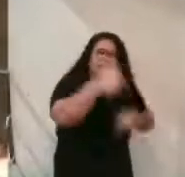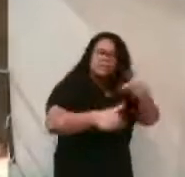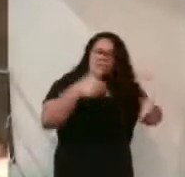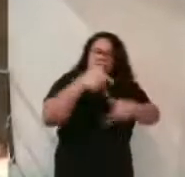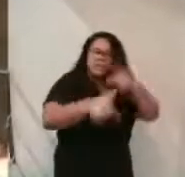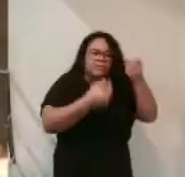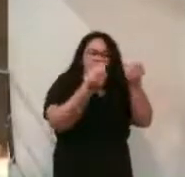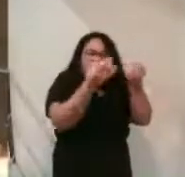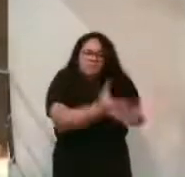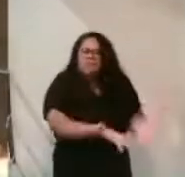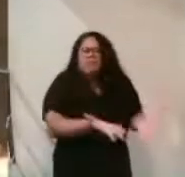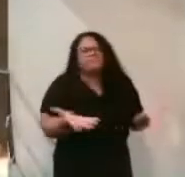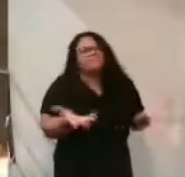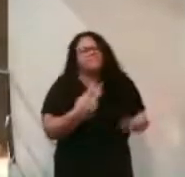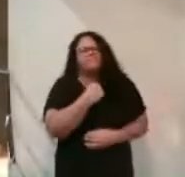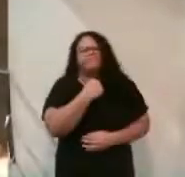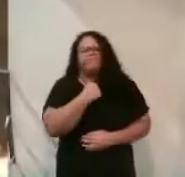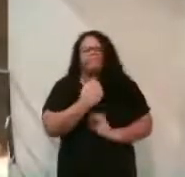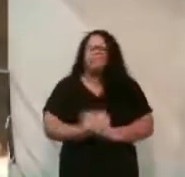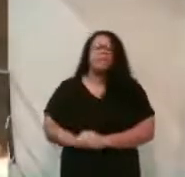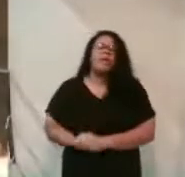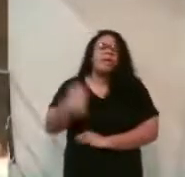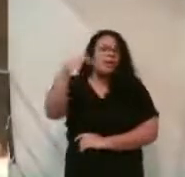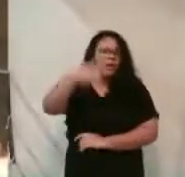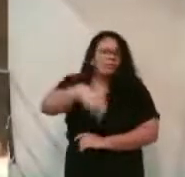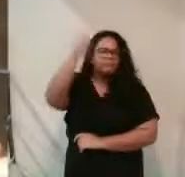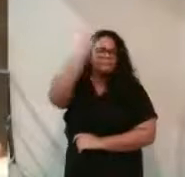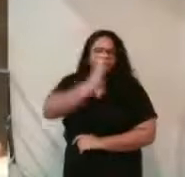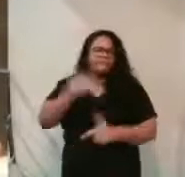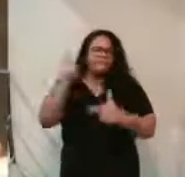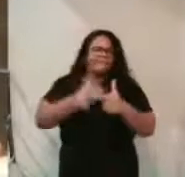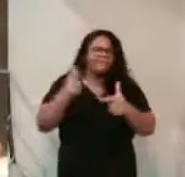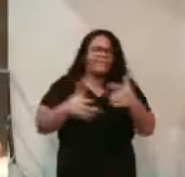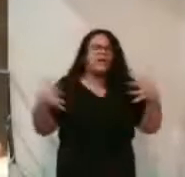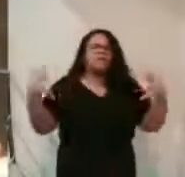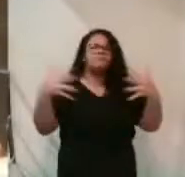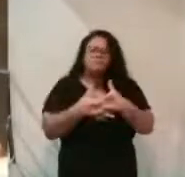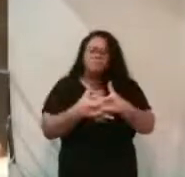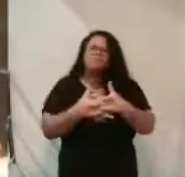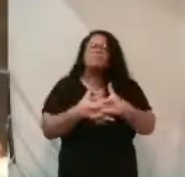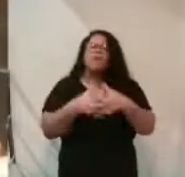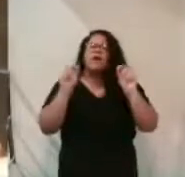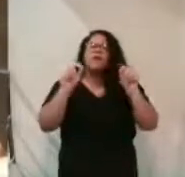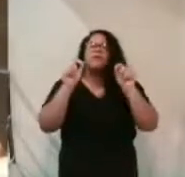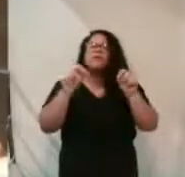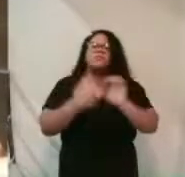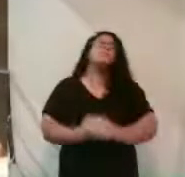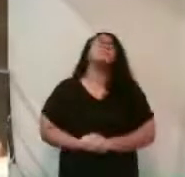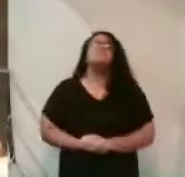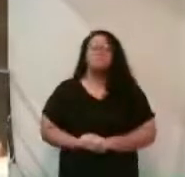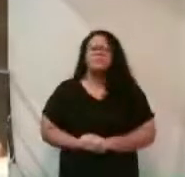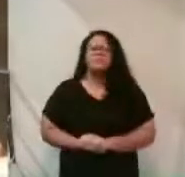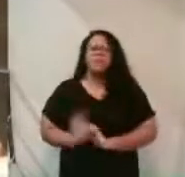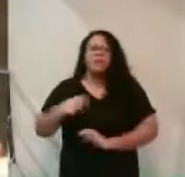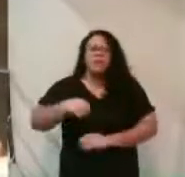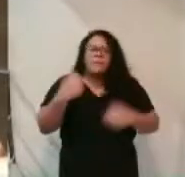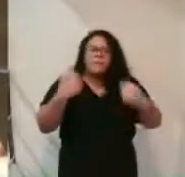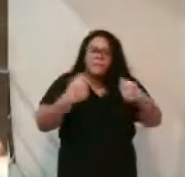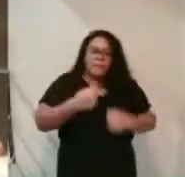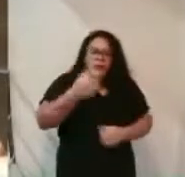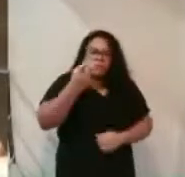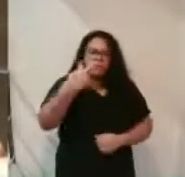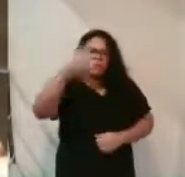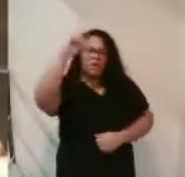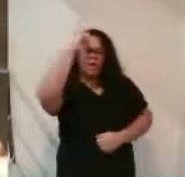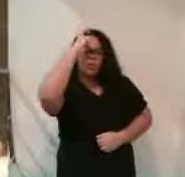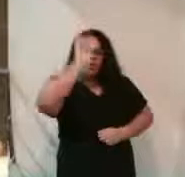nós temos uma coisa no Brasil muito complexa, que é quebrar o paradigma cultural. Eu não sei